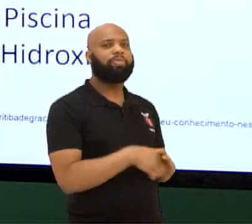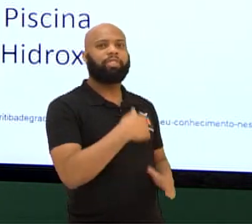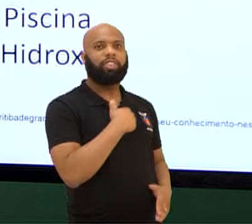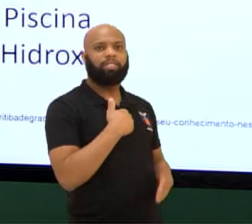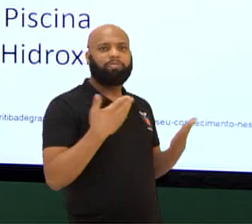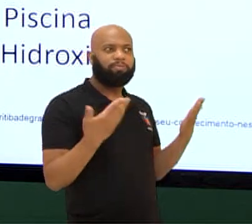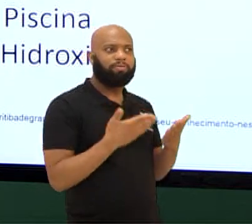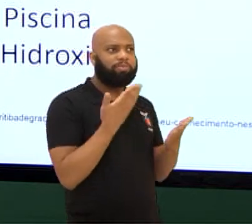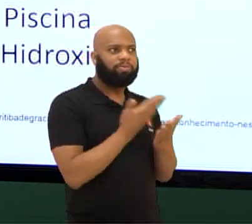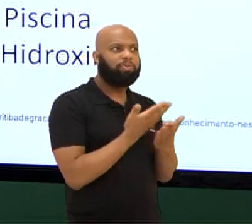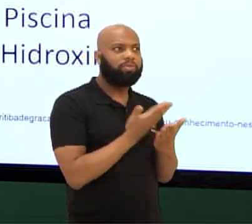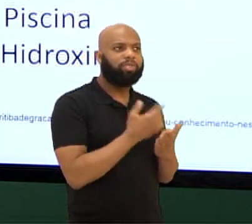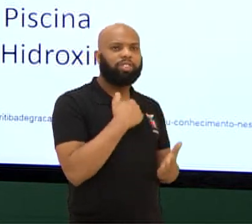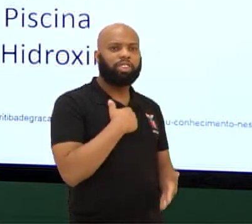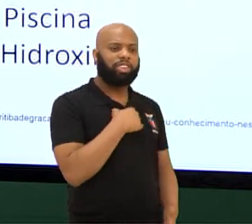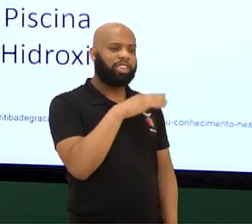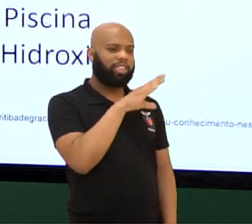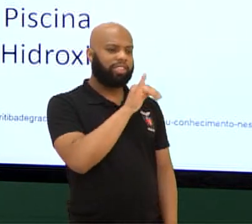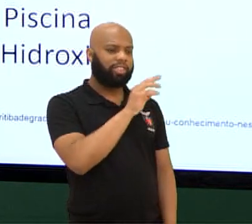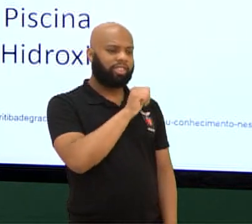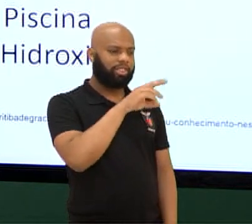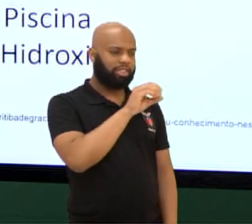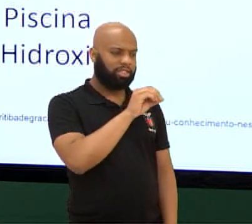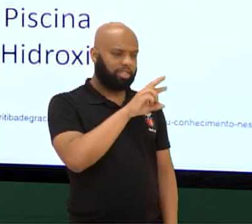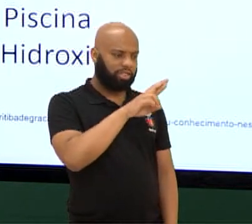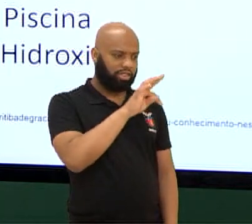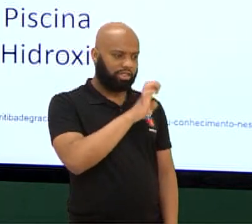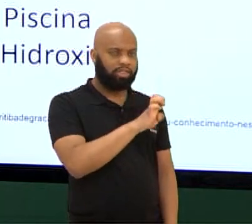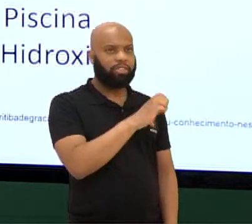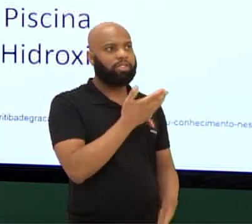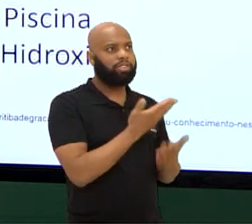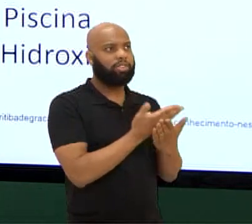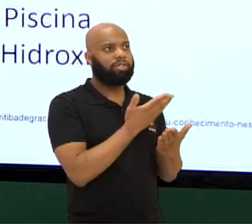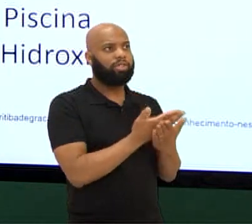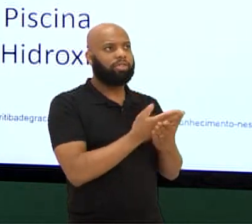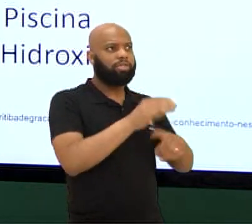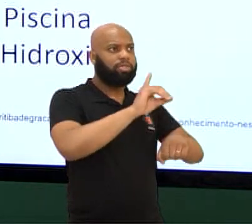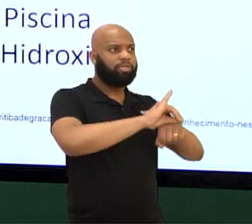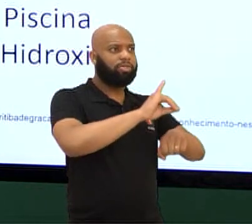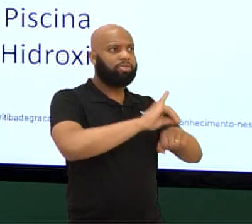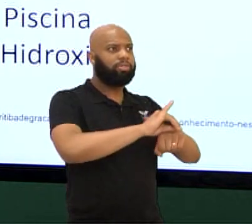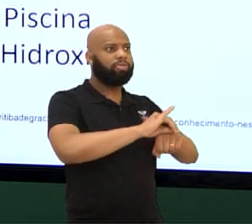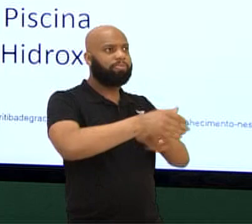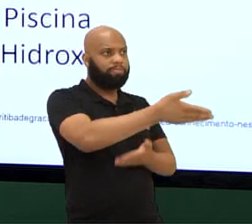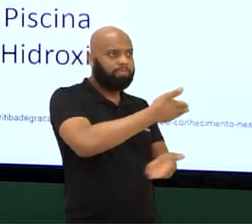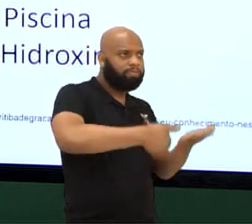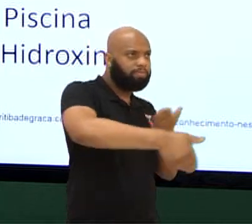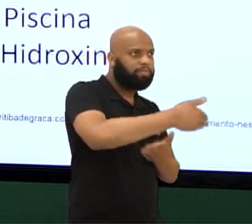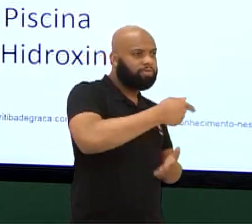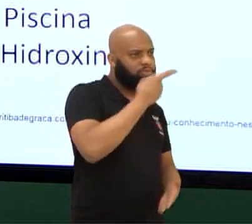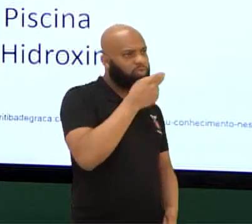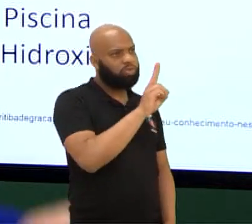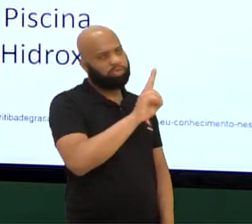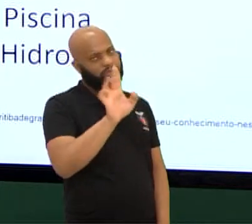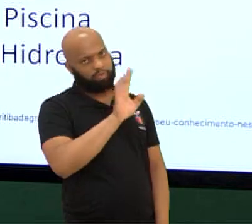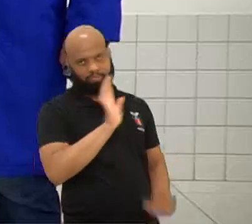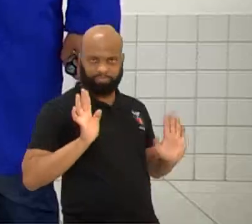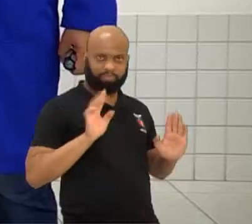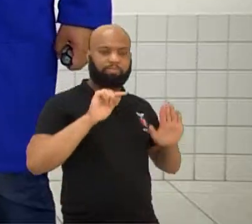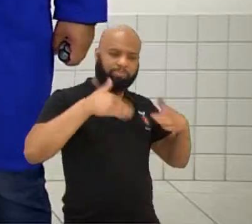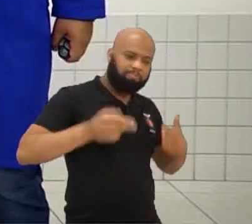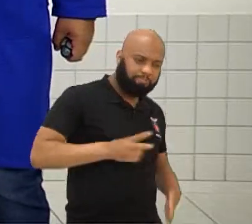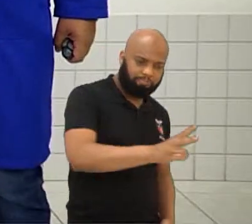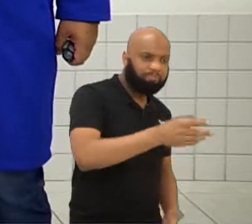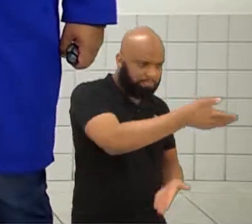Cianorte, estudo no Centro Estadual de Educação Profissional, mas não, ela acabou contribuindo com o seu nome, então vamos lá então